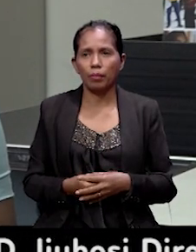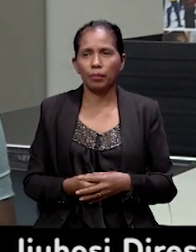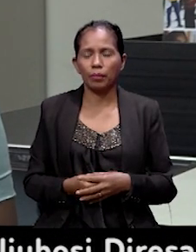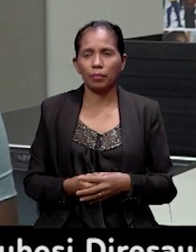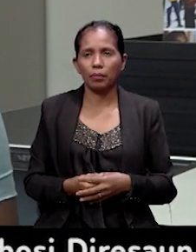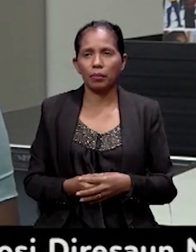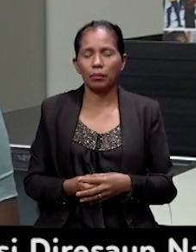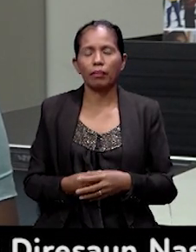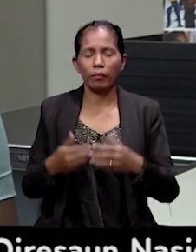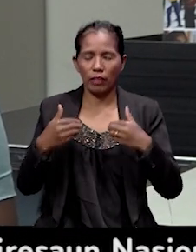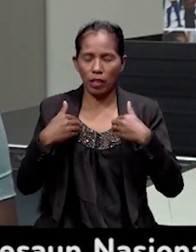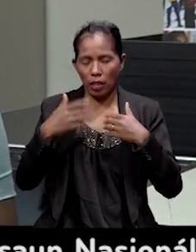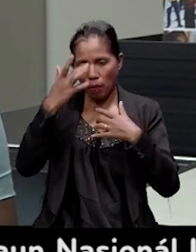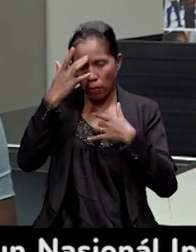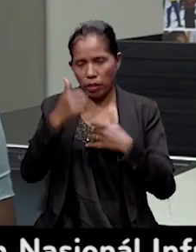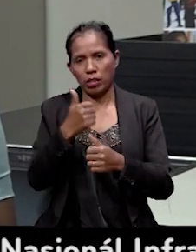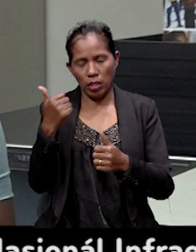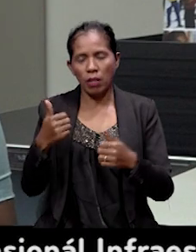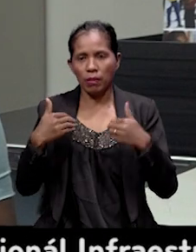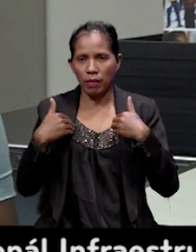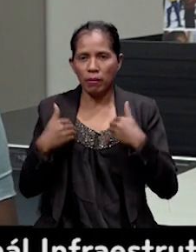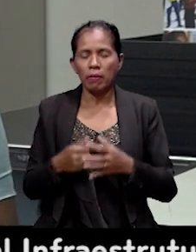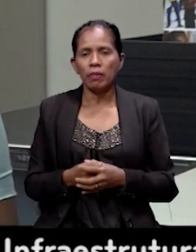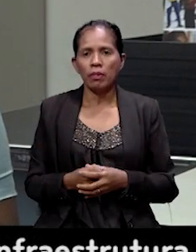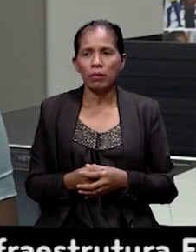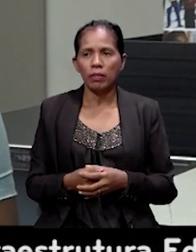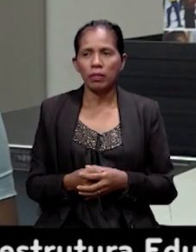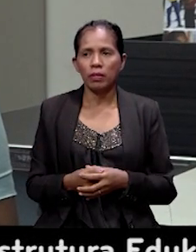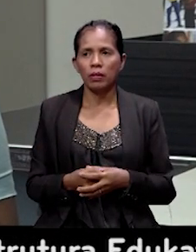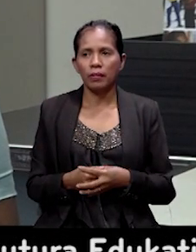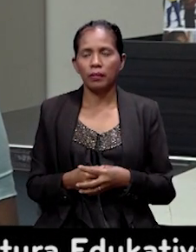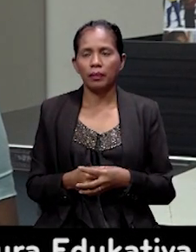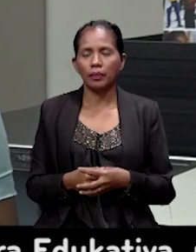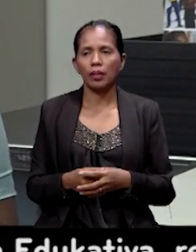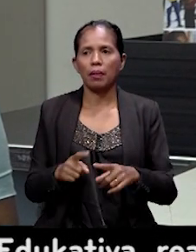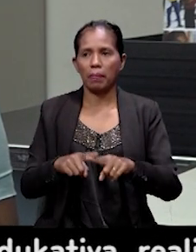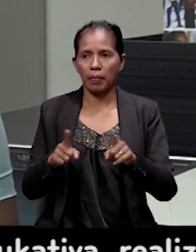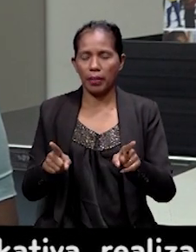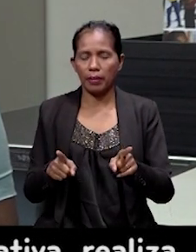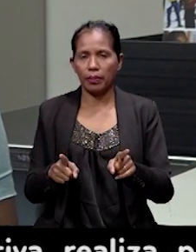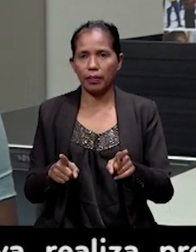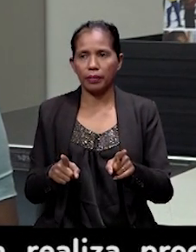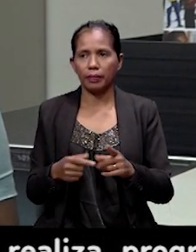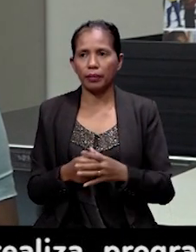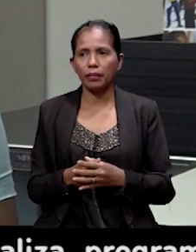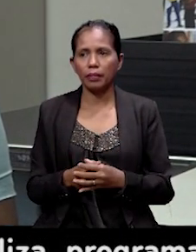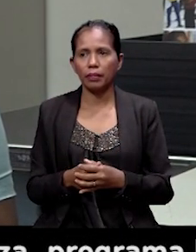komorbidade iha inomos maybe ida nebe ma korang efeita ne maka COVID ba